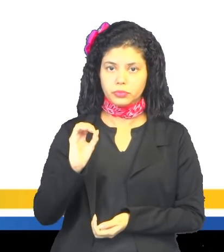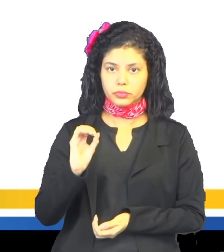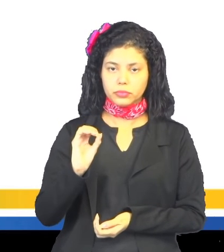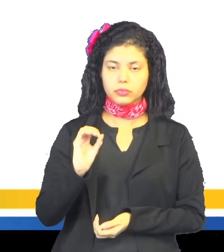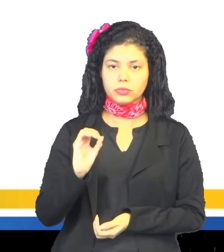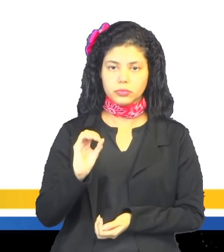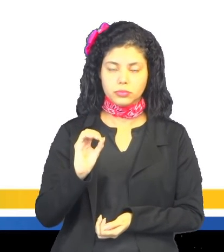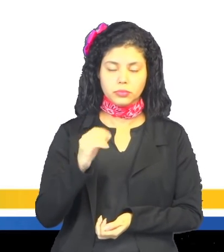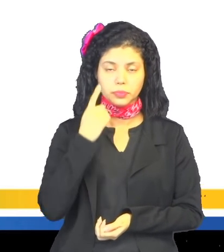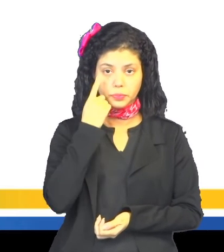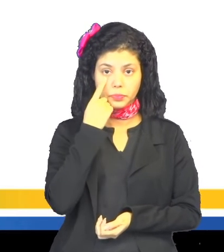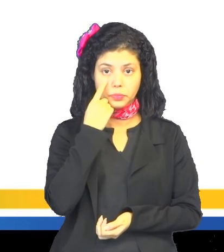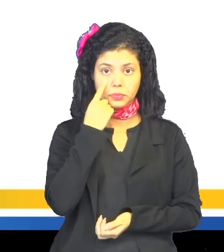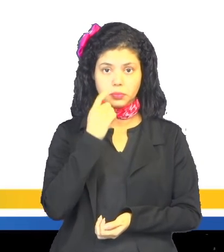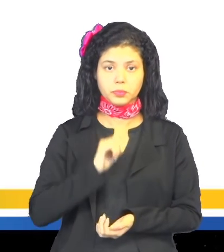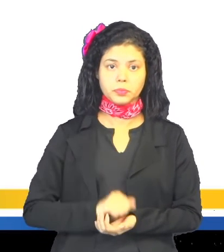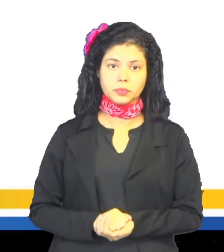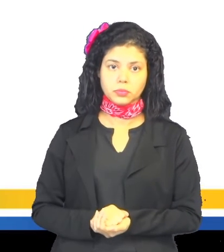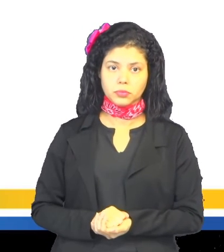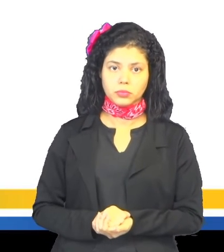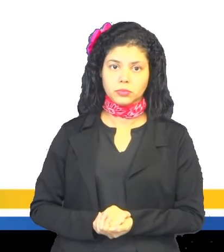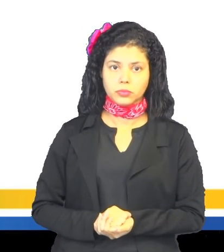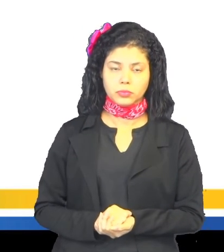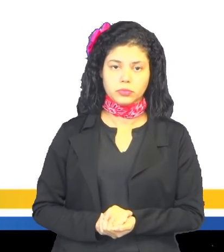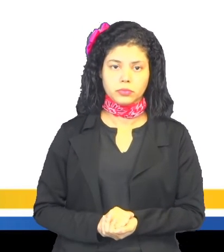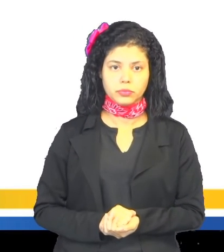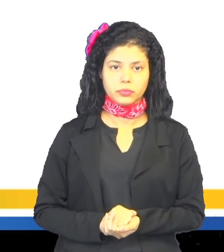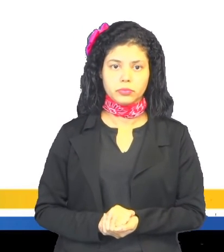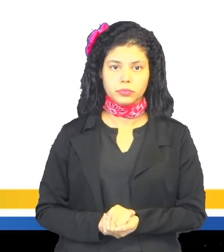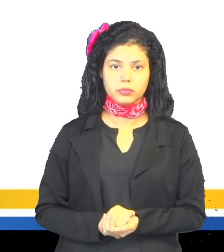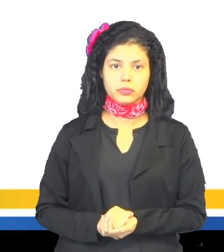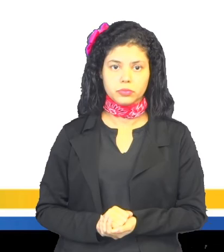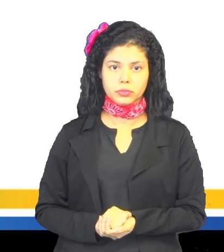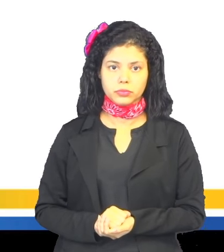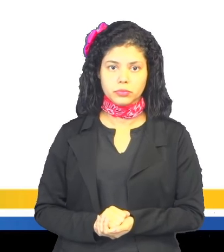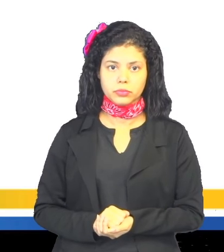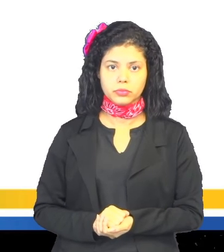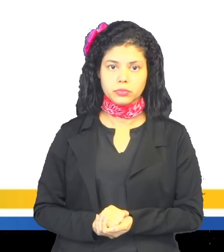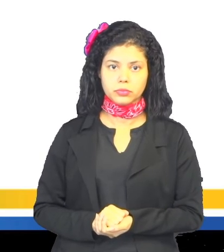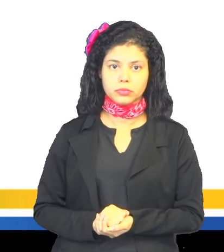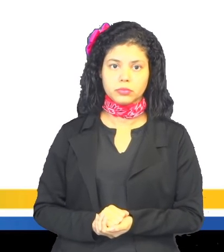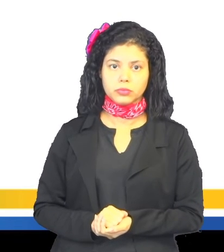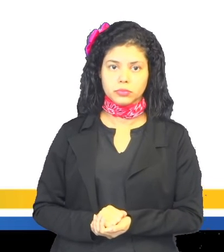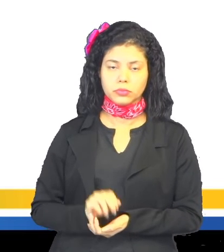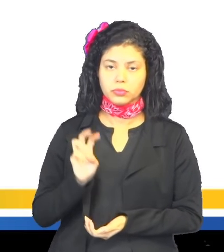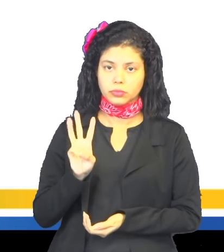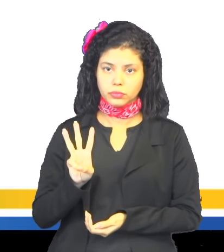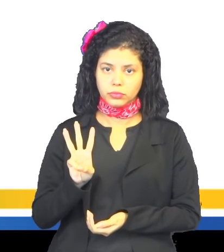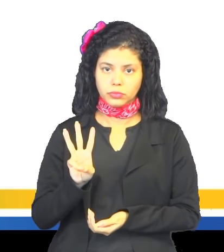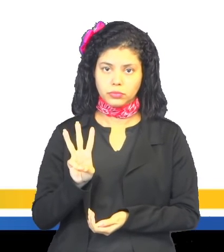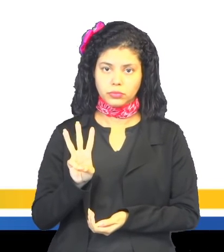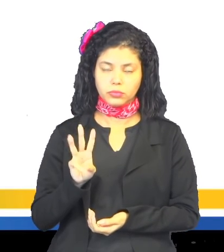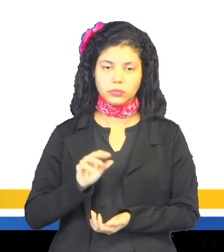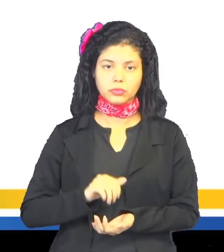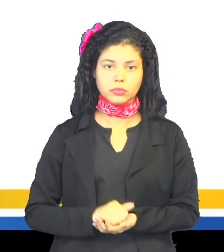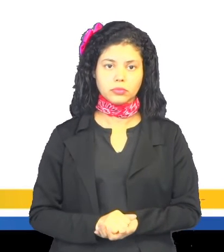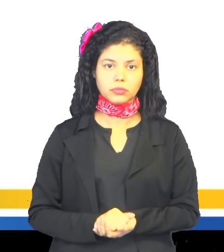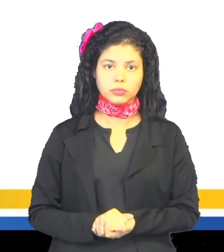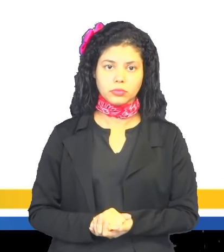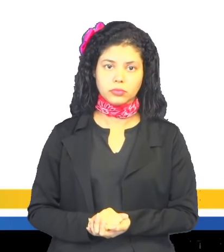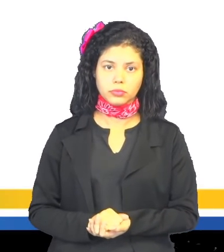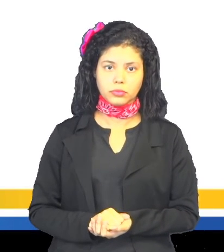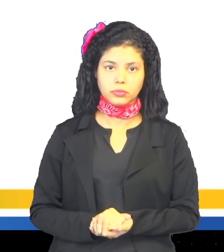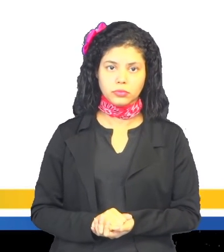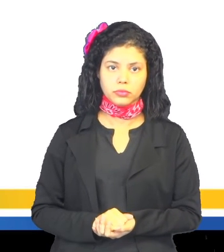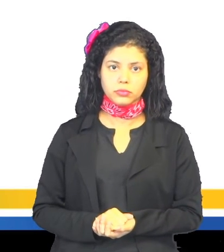para completar los churros também tem nem almoço é da long neck também de